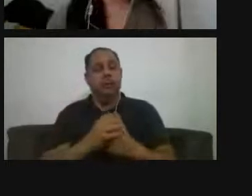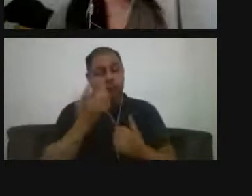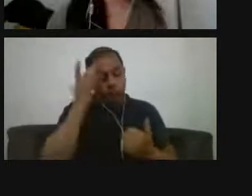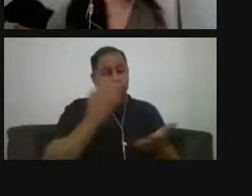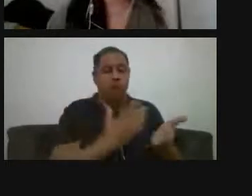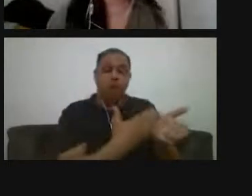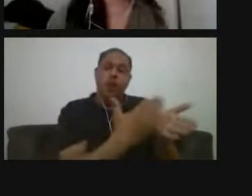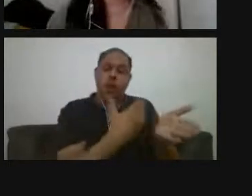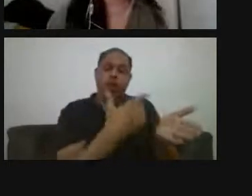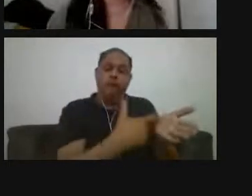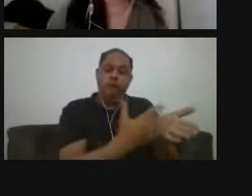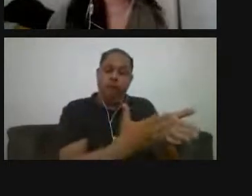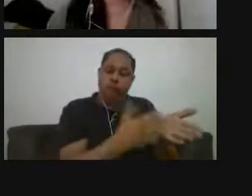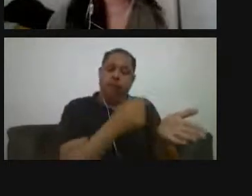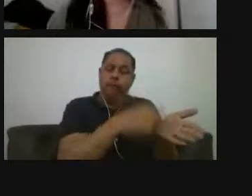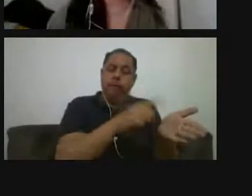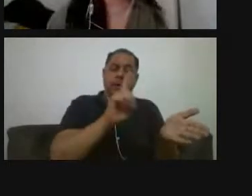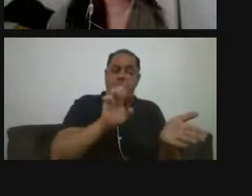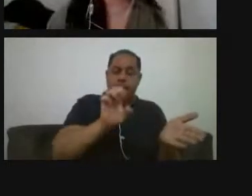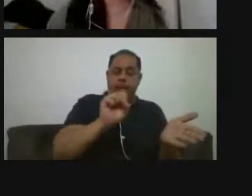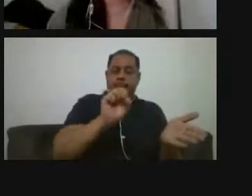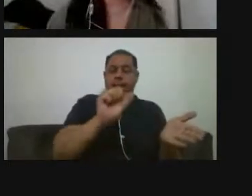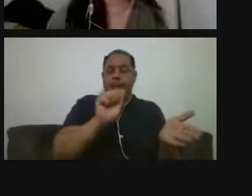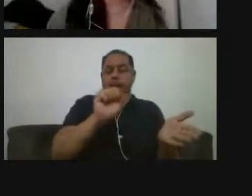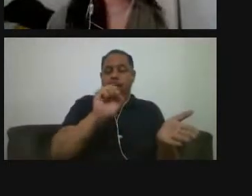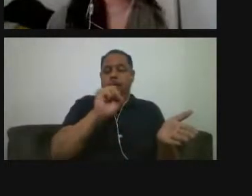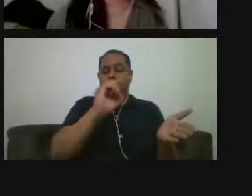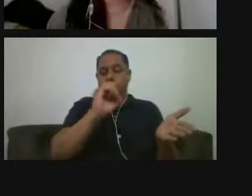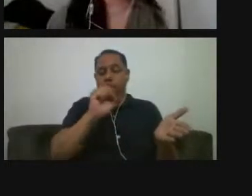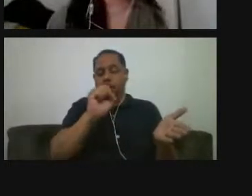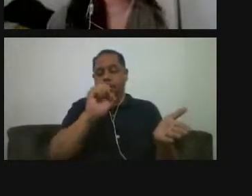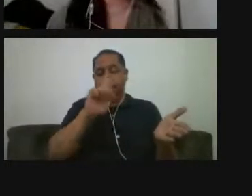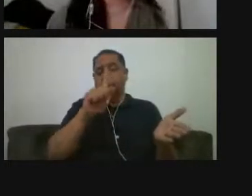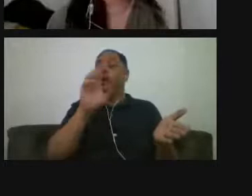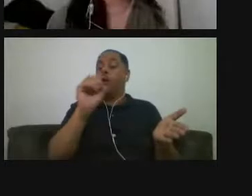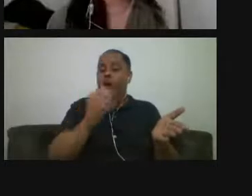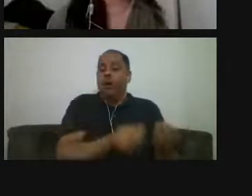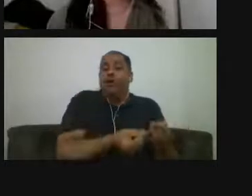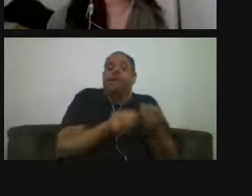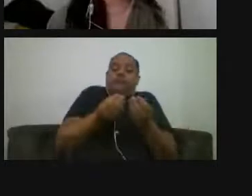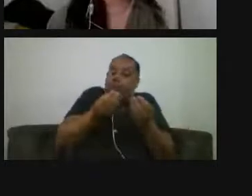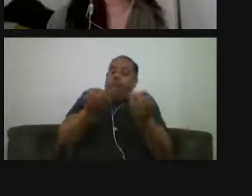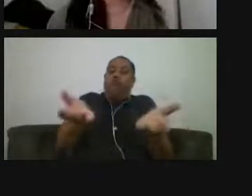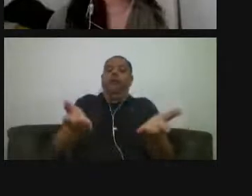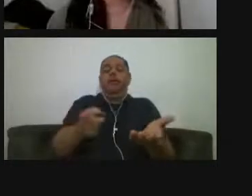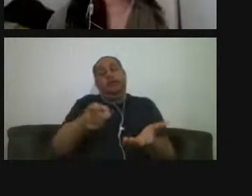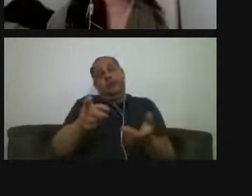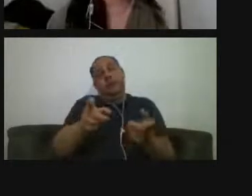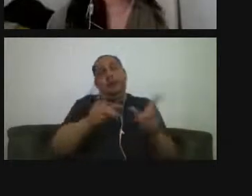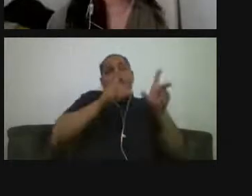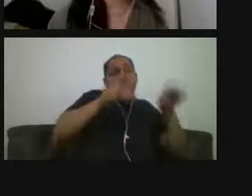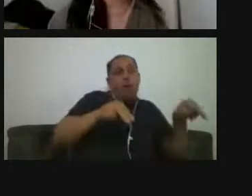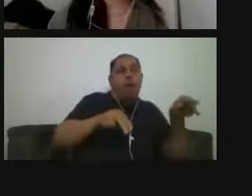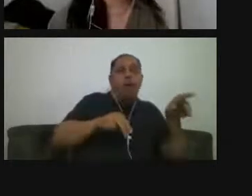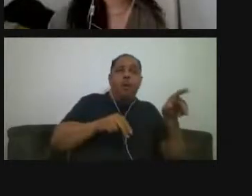do Desassossego te proporciona. Que você possa ser como o Fernando Pessoa, também